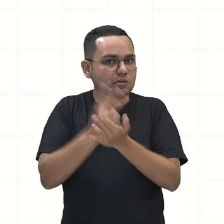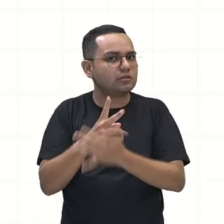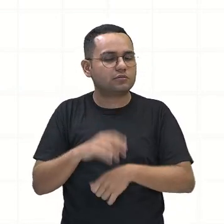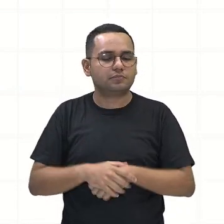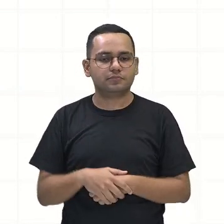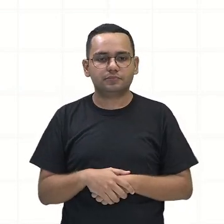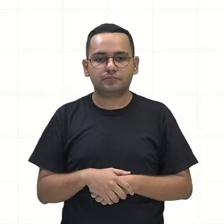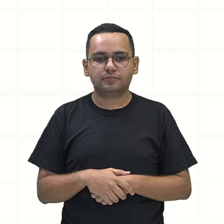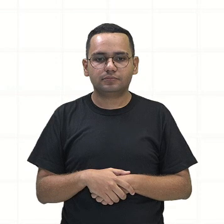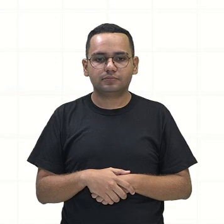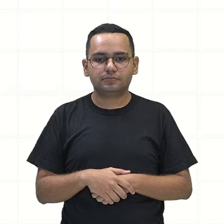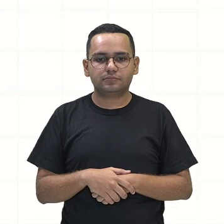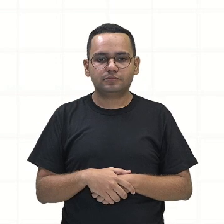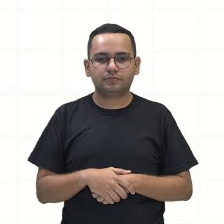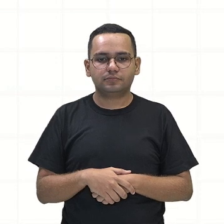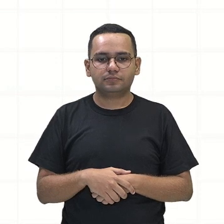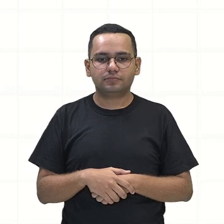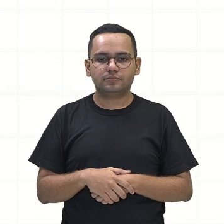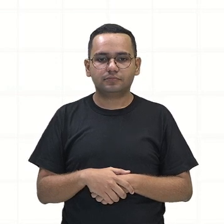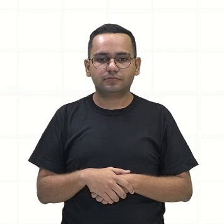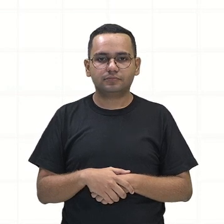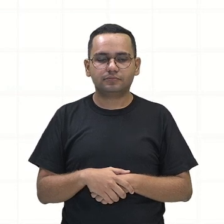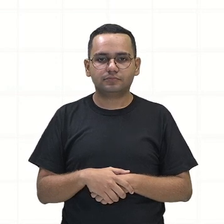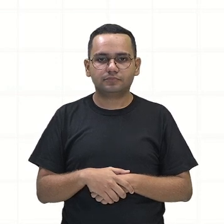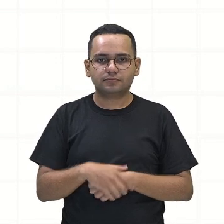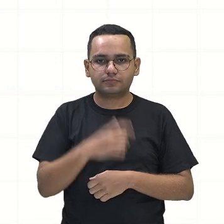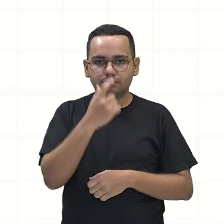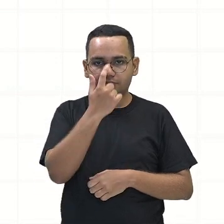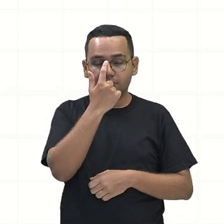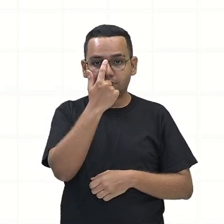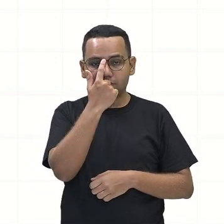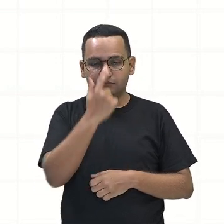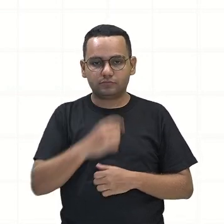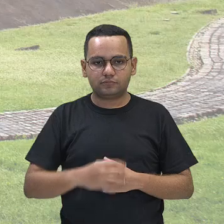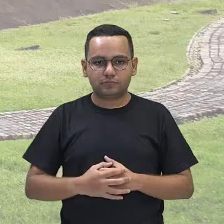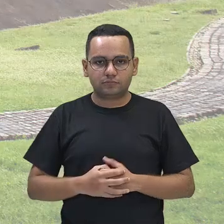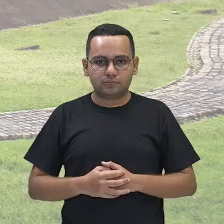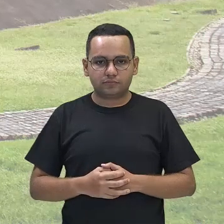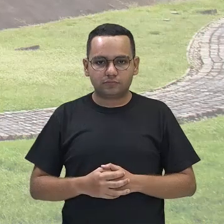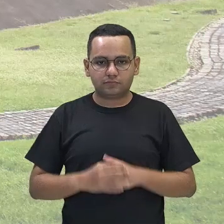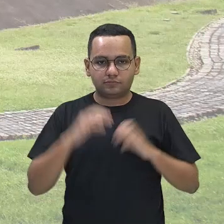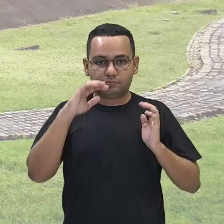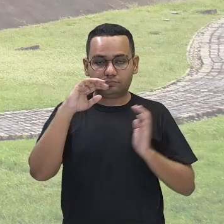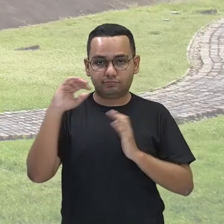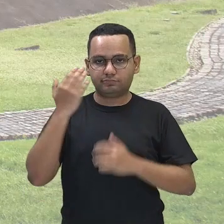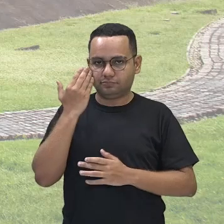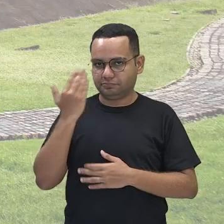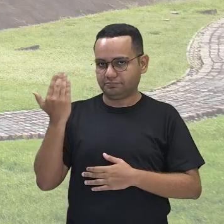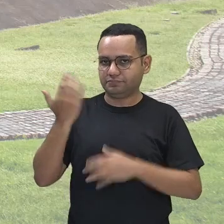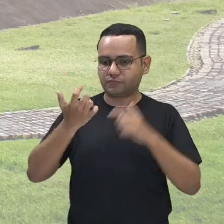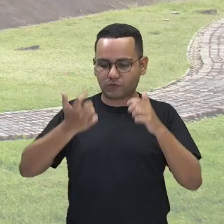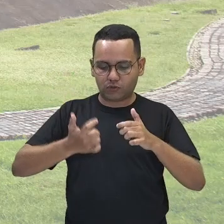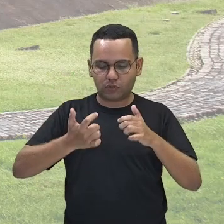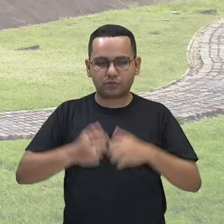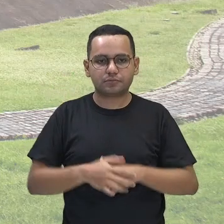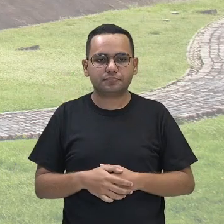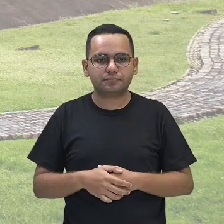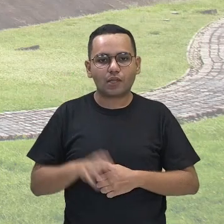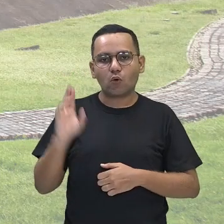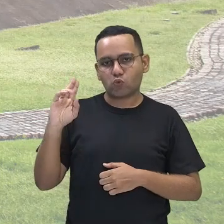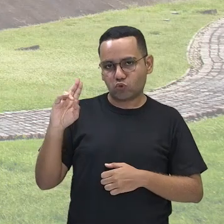esse local onde eu estou inserida, né? Nós estamos aqui no Forte do